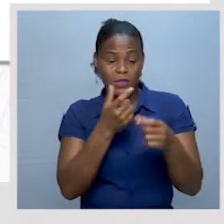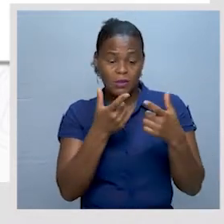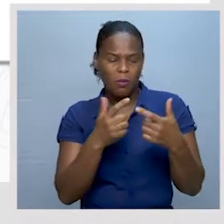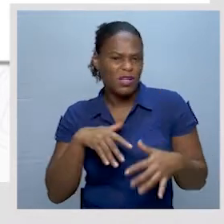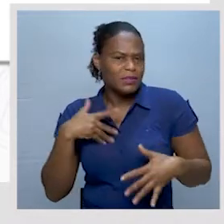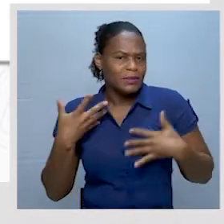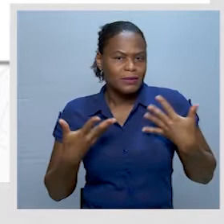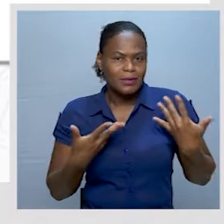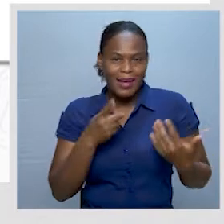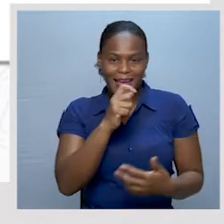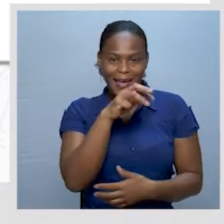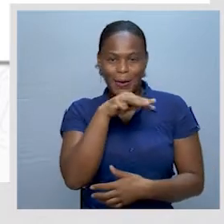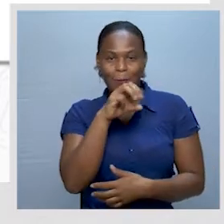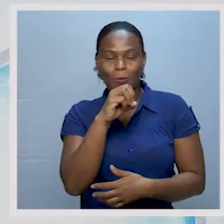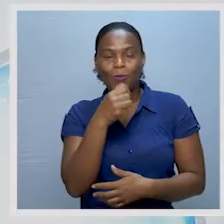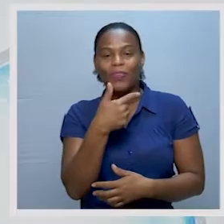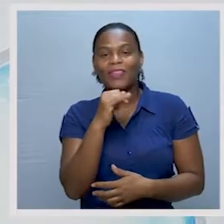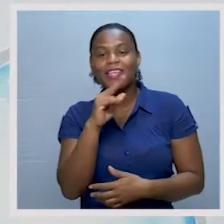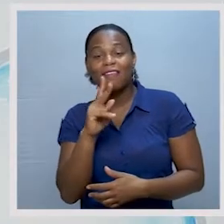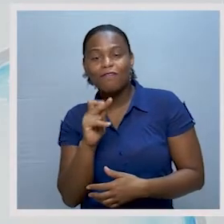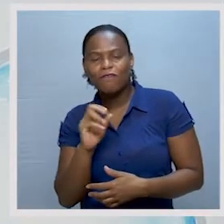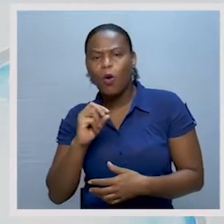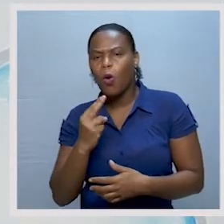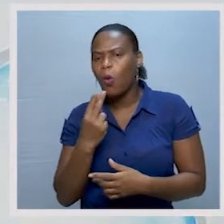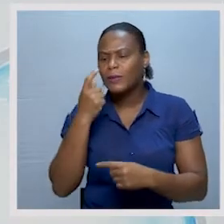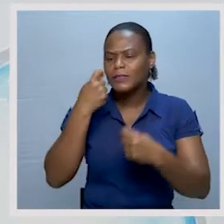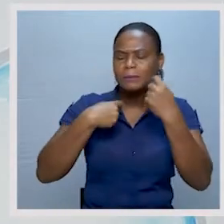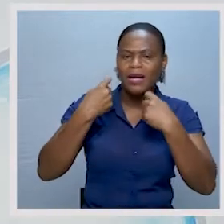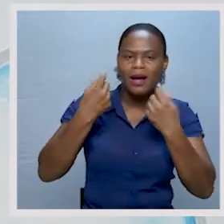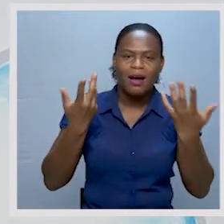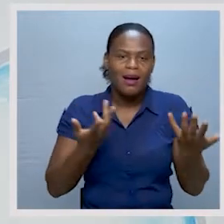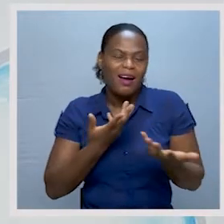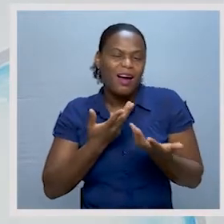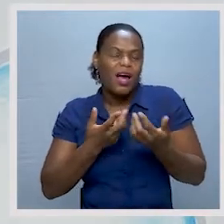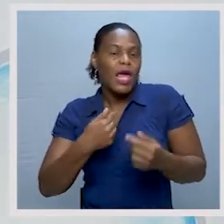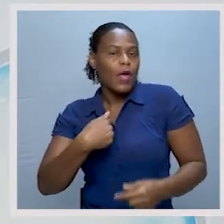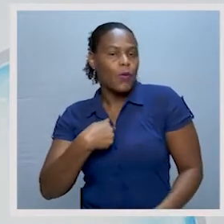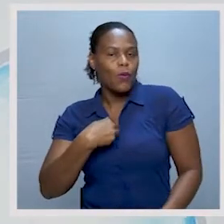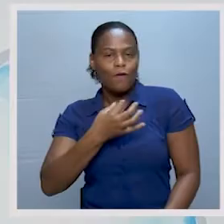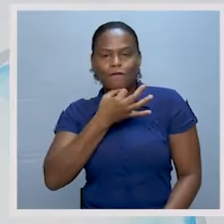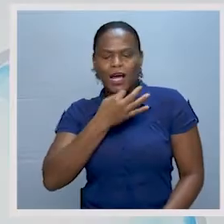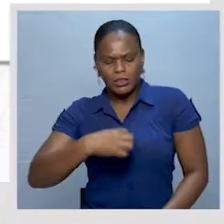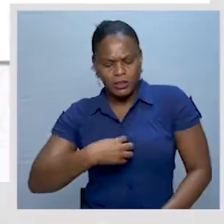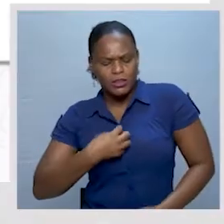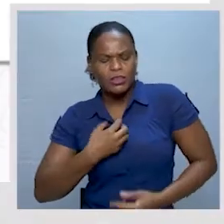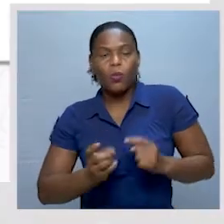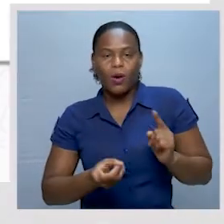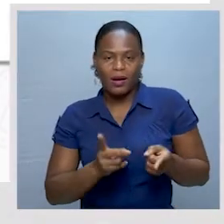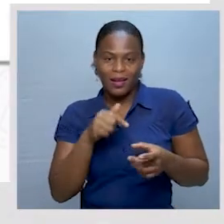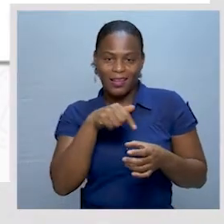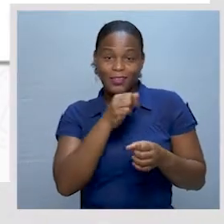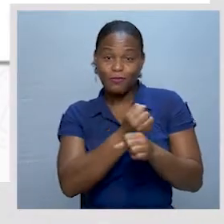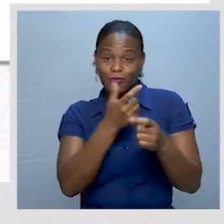emotiva, expressiva, é o eu falando, é aquilo que eu sinto. Então vamos ver, na função